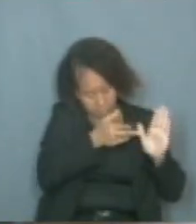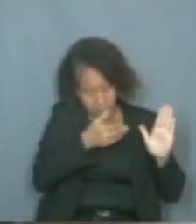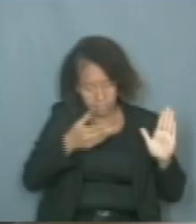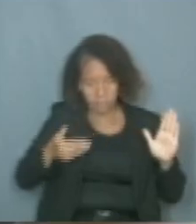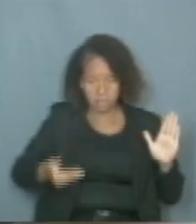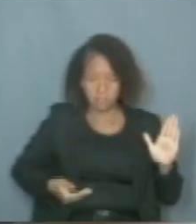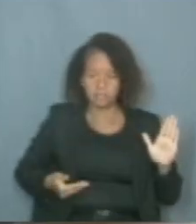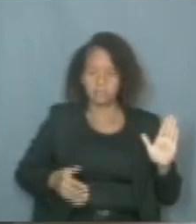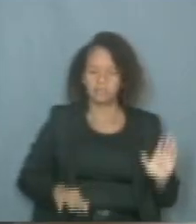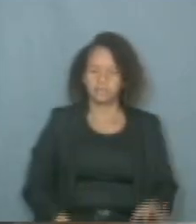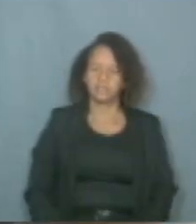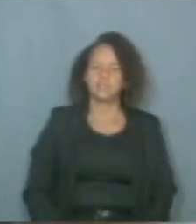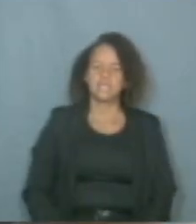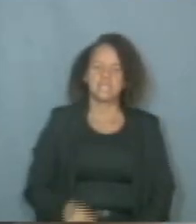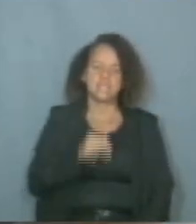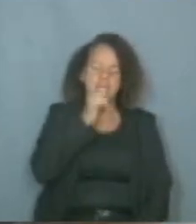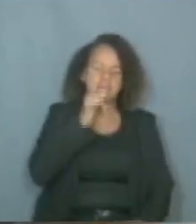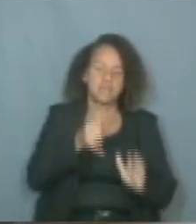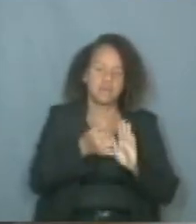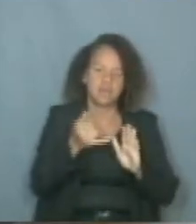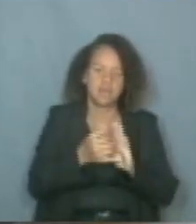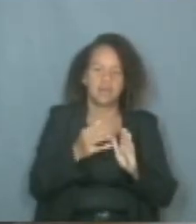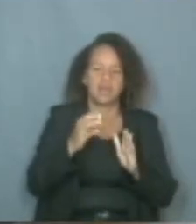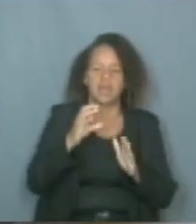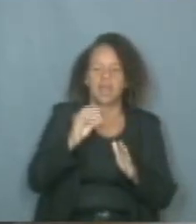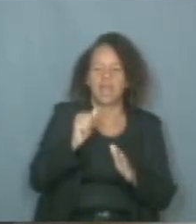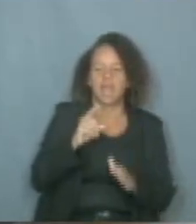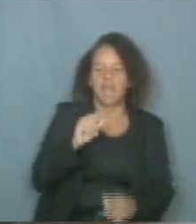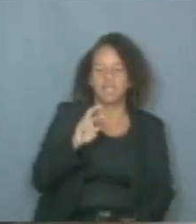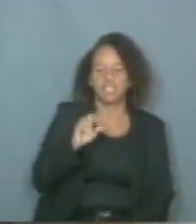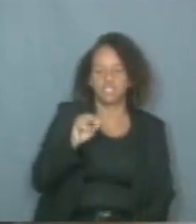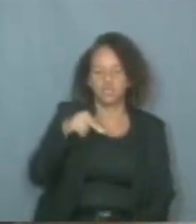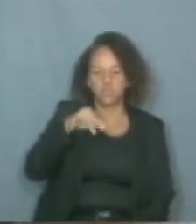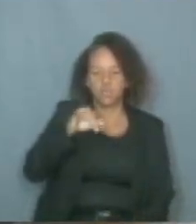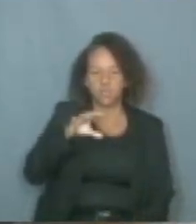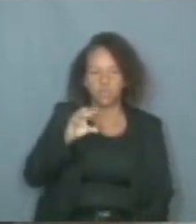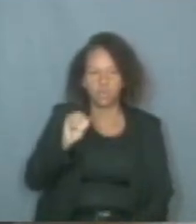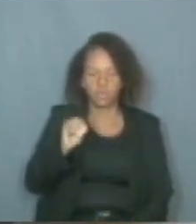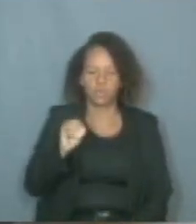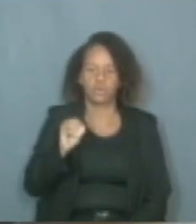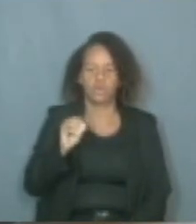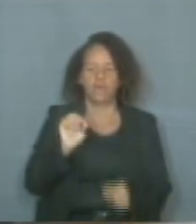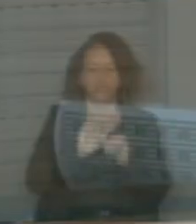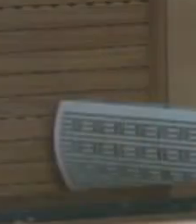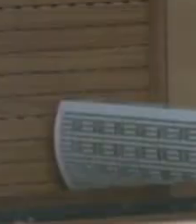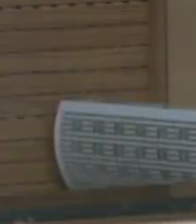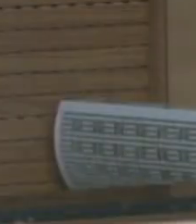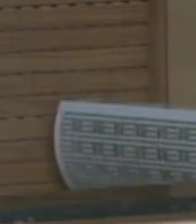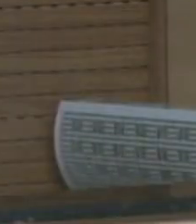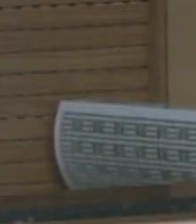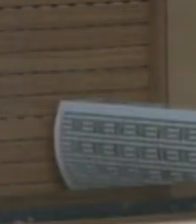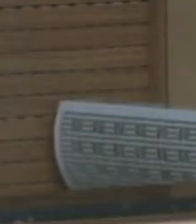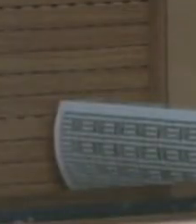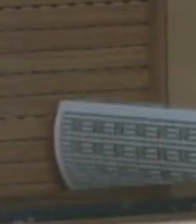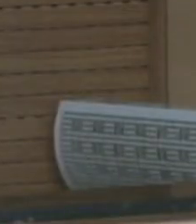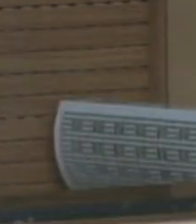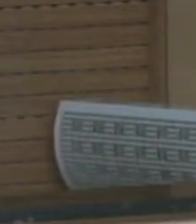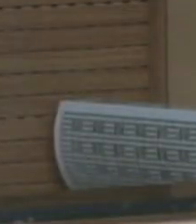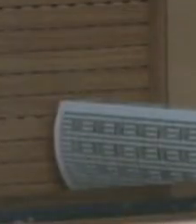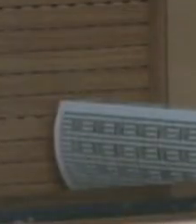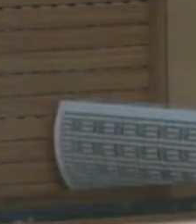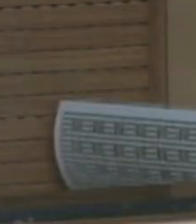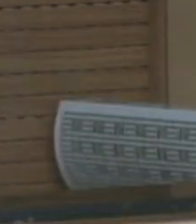governamentais existentes, inscrever no CadÚnico, inscrever no Bolsa Família, se preencher os